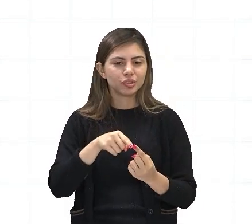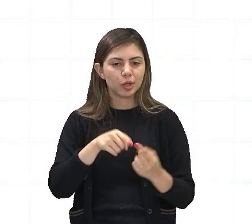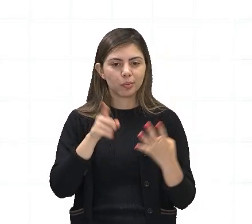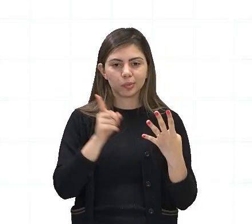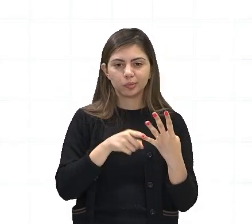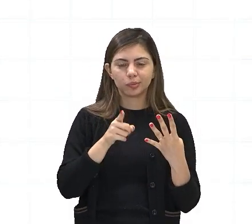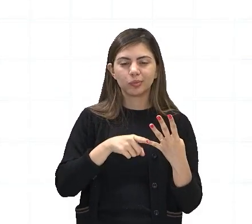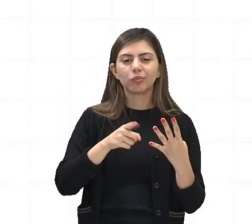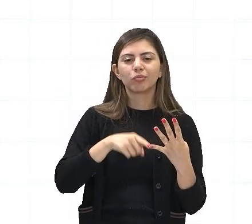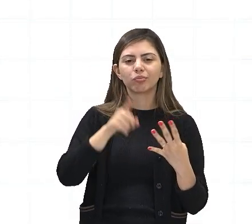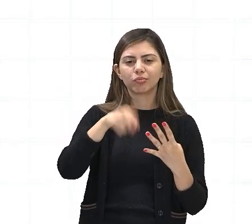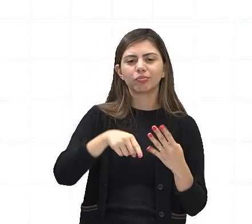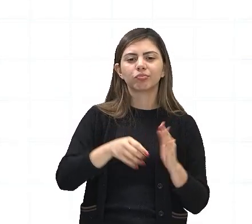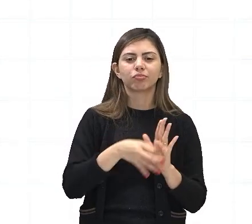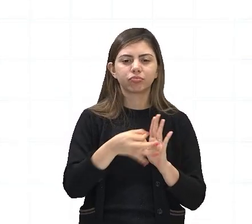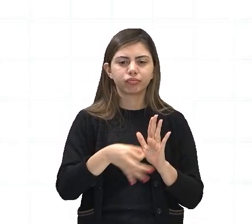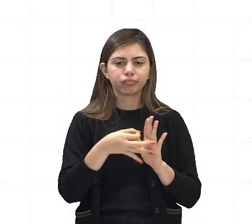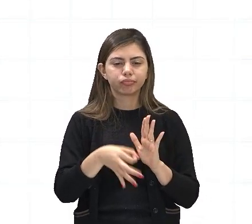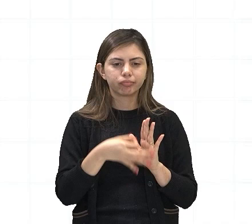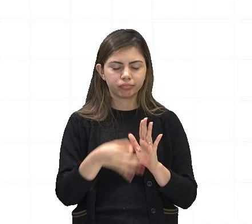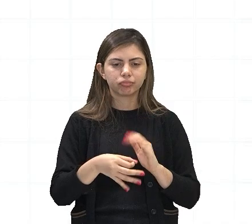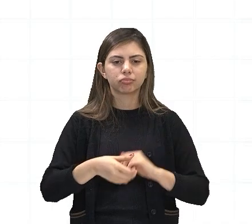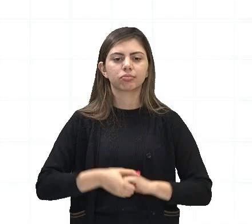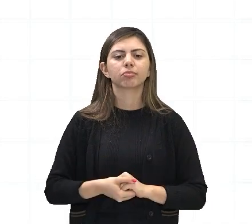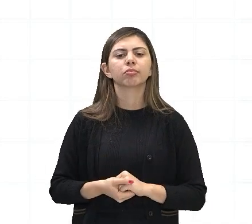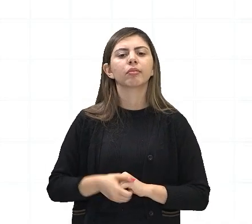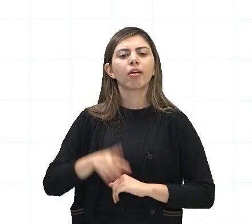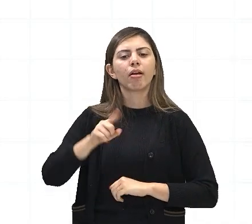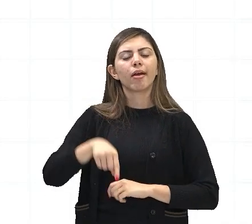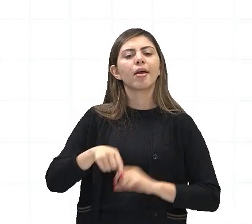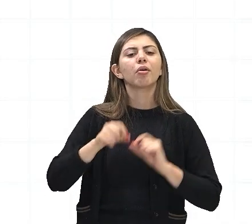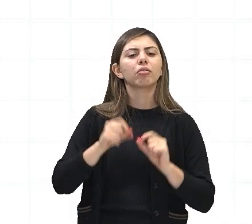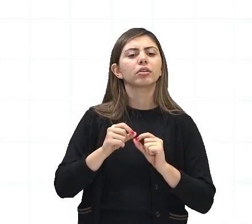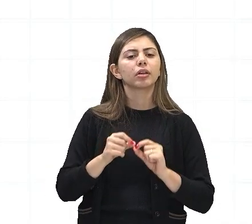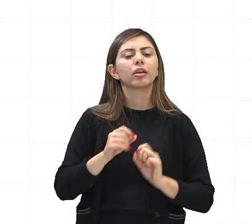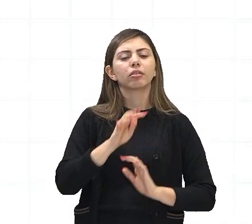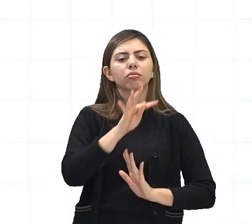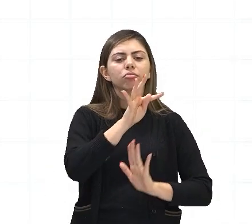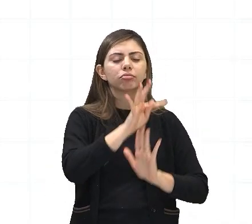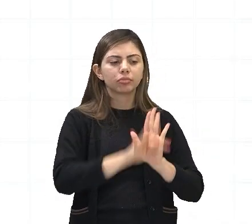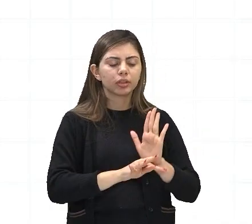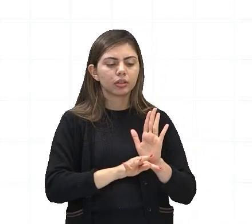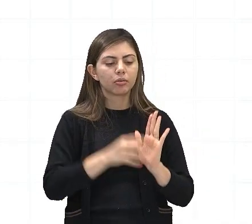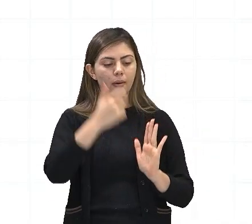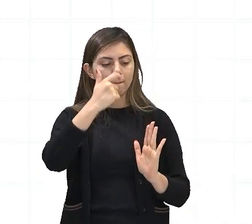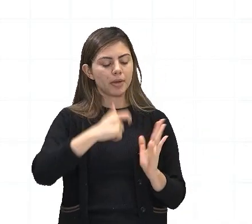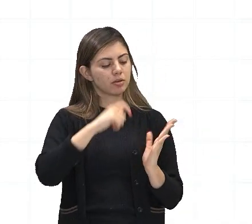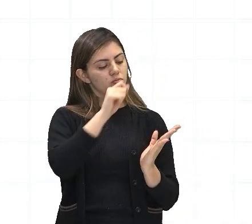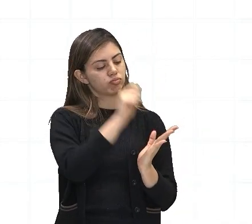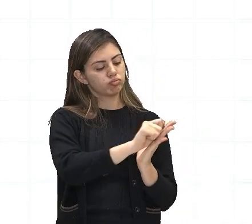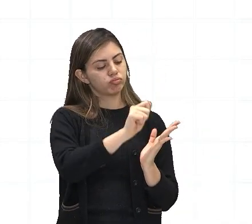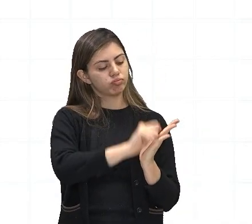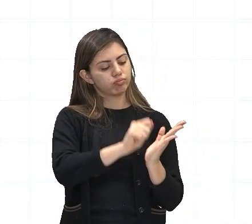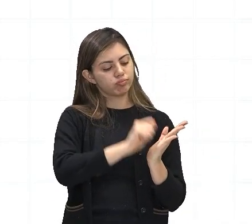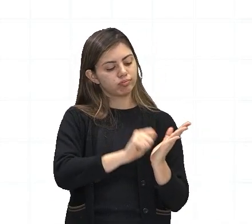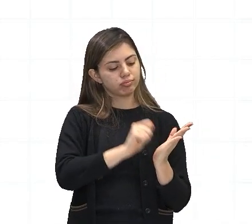Esse tipo textual é aquele em que o autor, aquele que escreve esse texto, né?